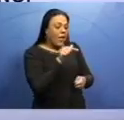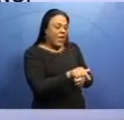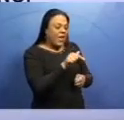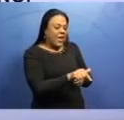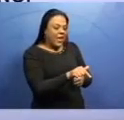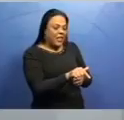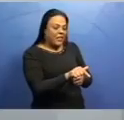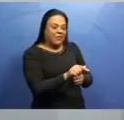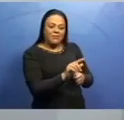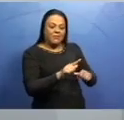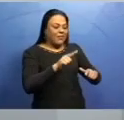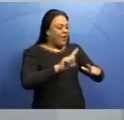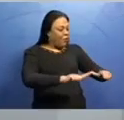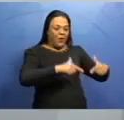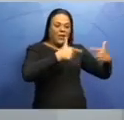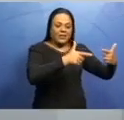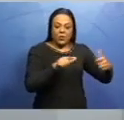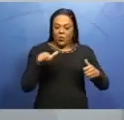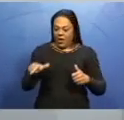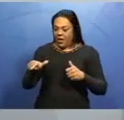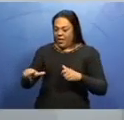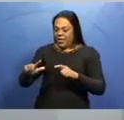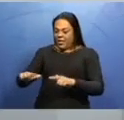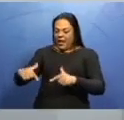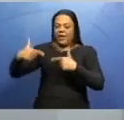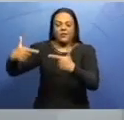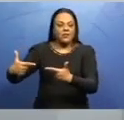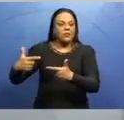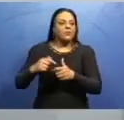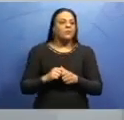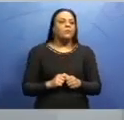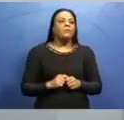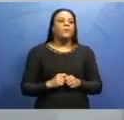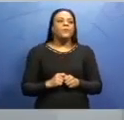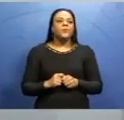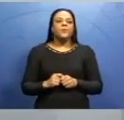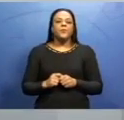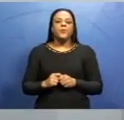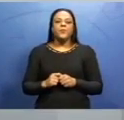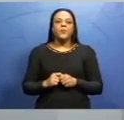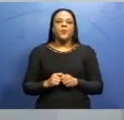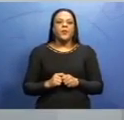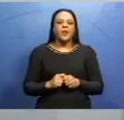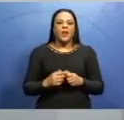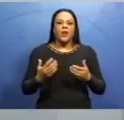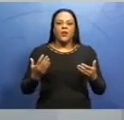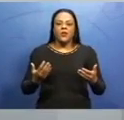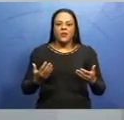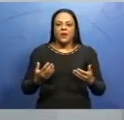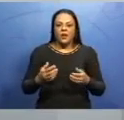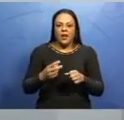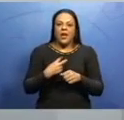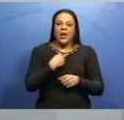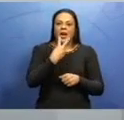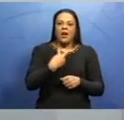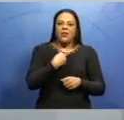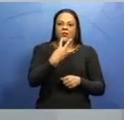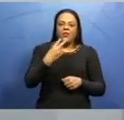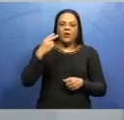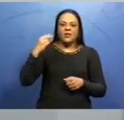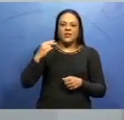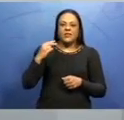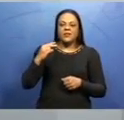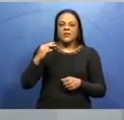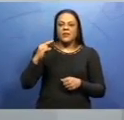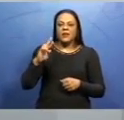Voz reflexiva. Ocorre quando o sujeito recebe e pratica a ação expressa